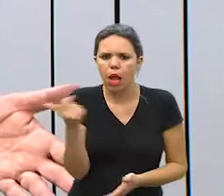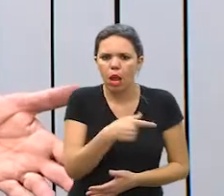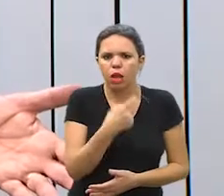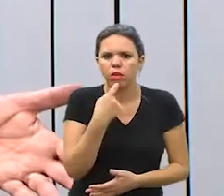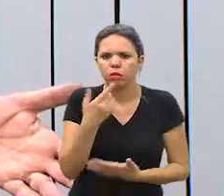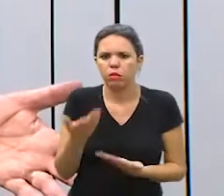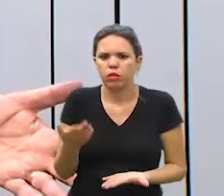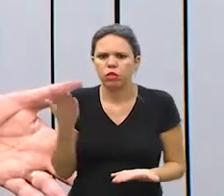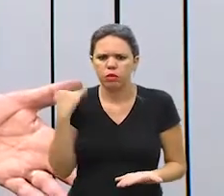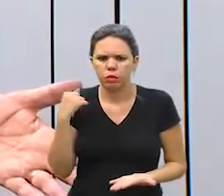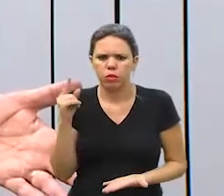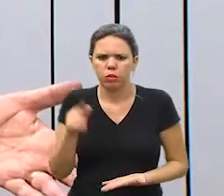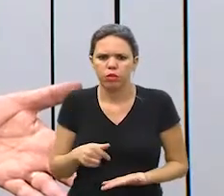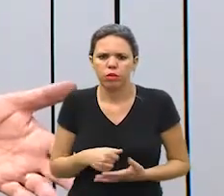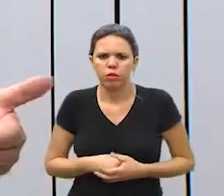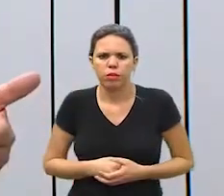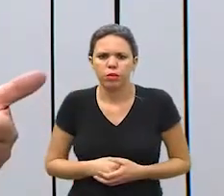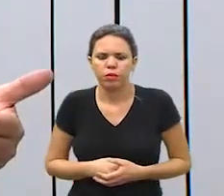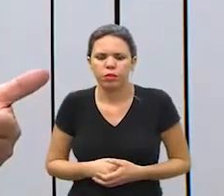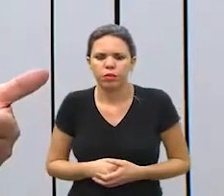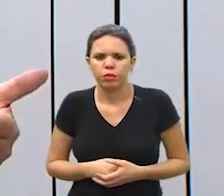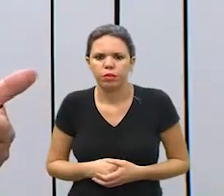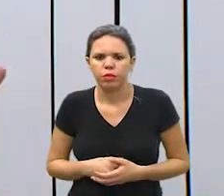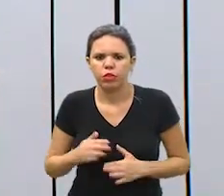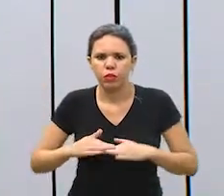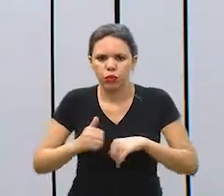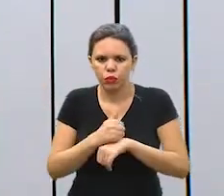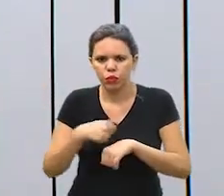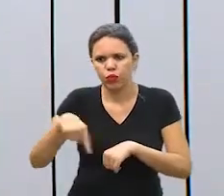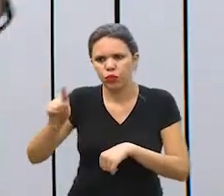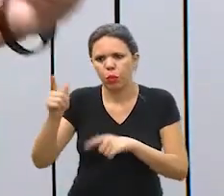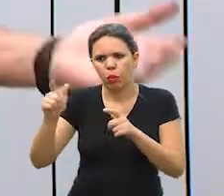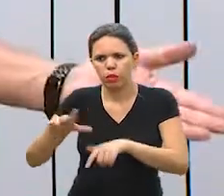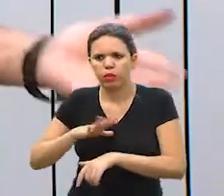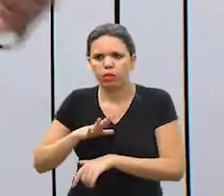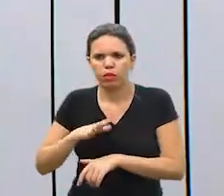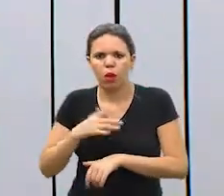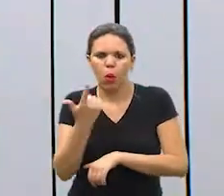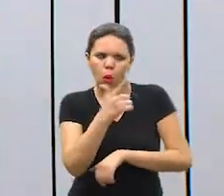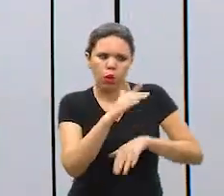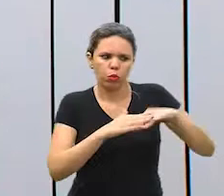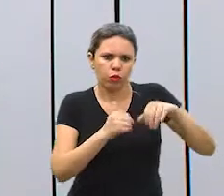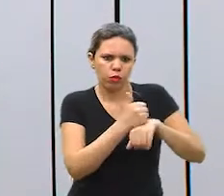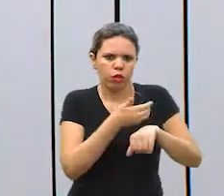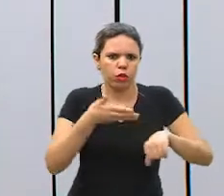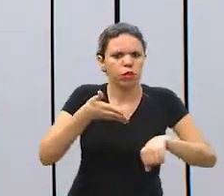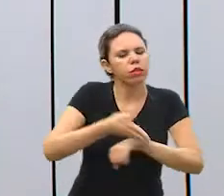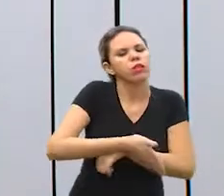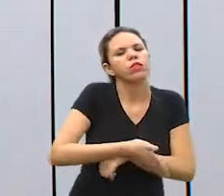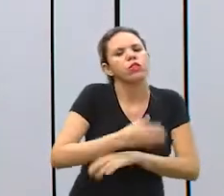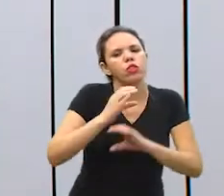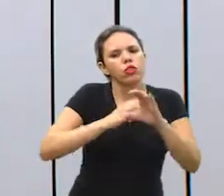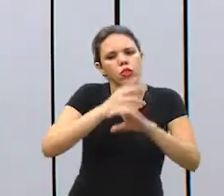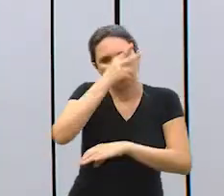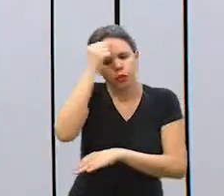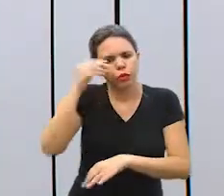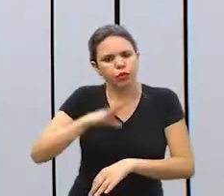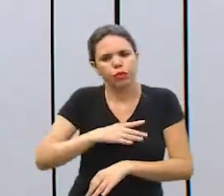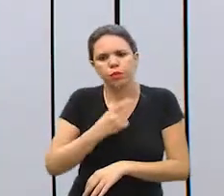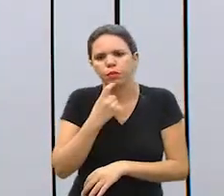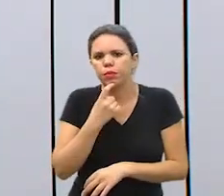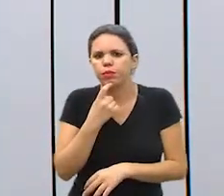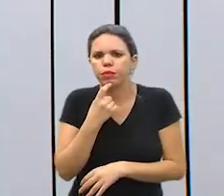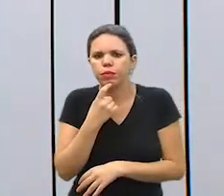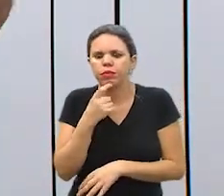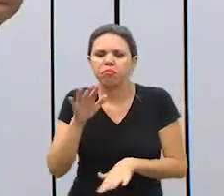Campinas. Nós sabemos disso. Entendeu? E muitos desses profissionais vão para lá. E outros profissionais que entram no concurso público na cidade de